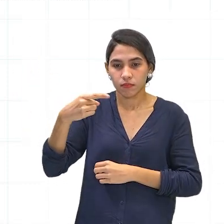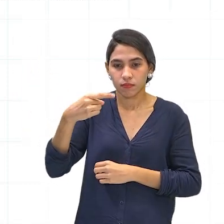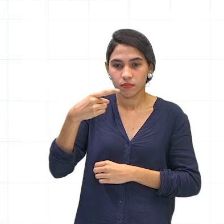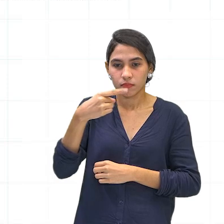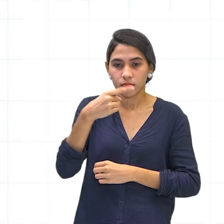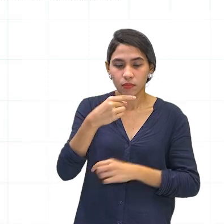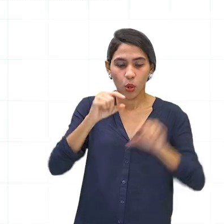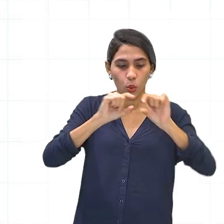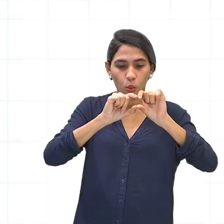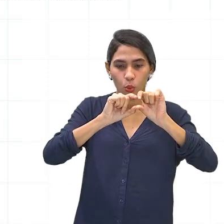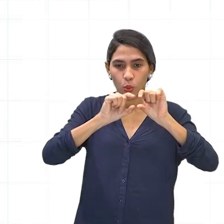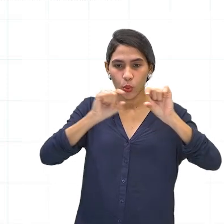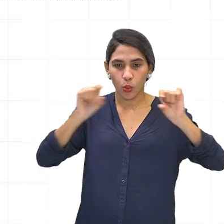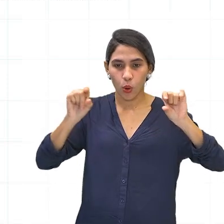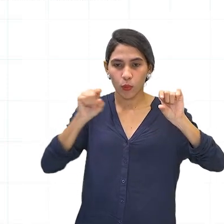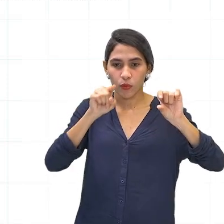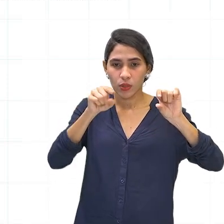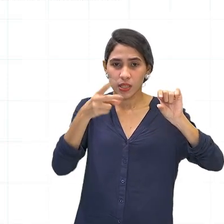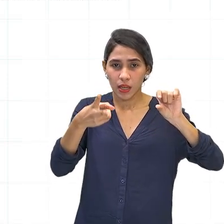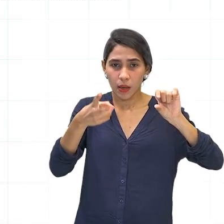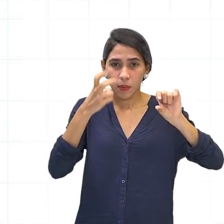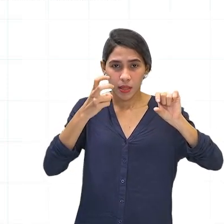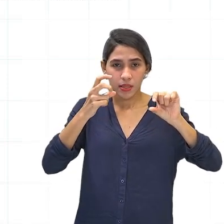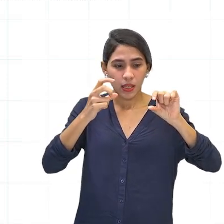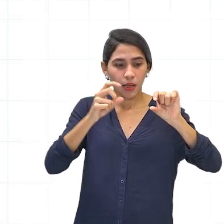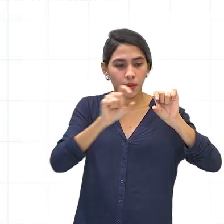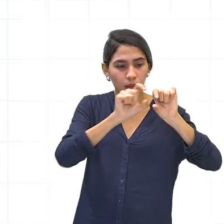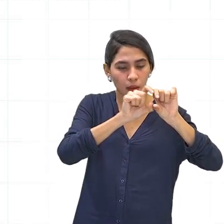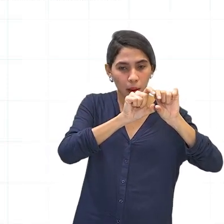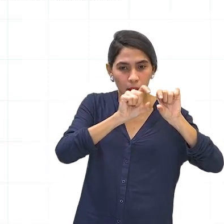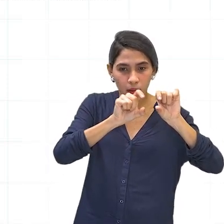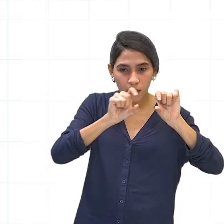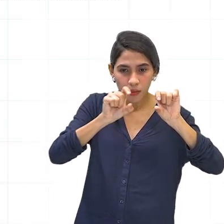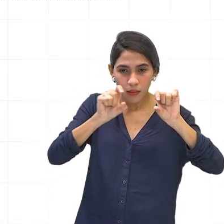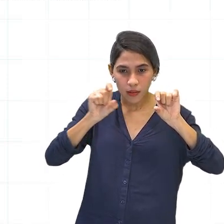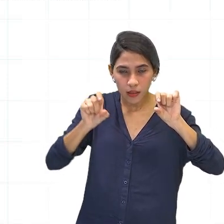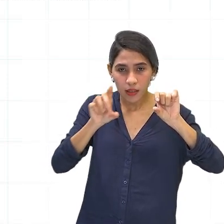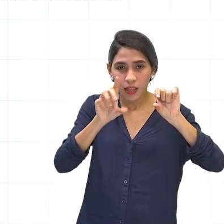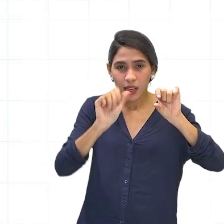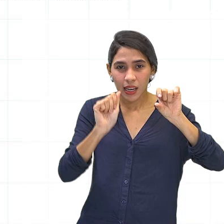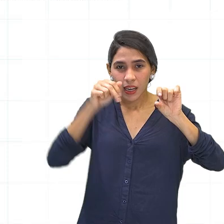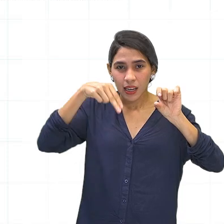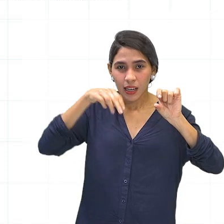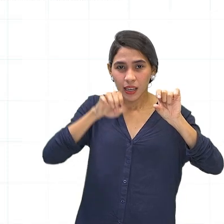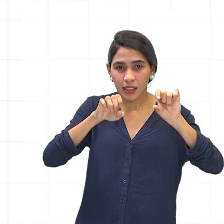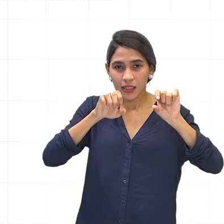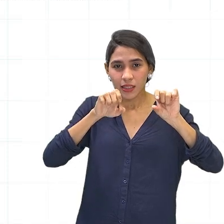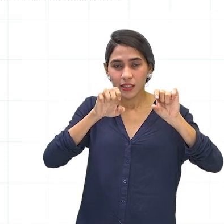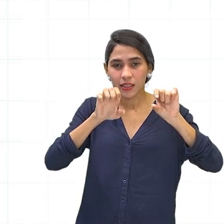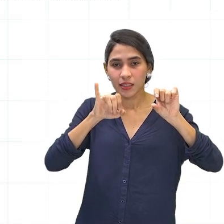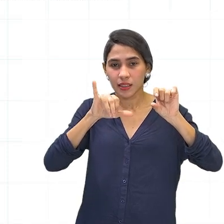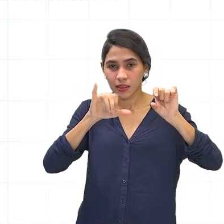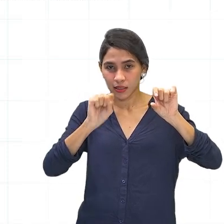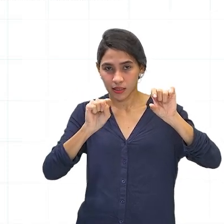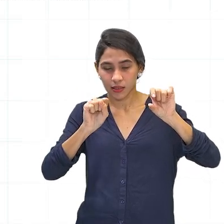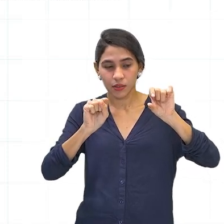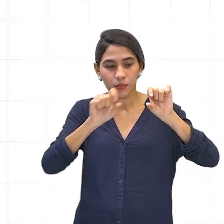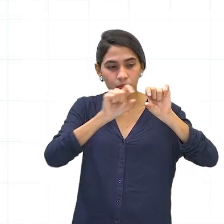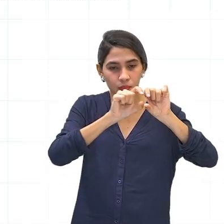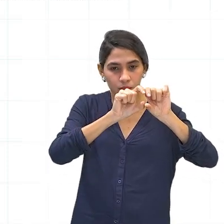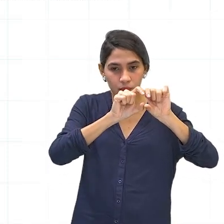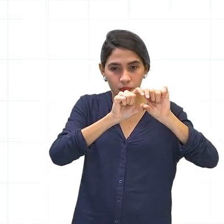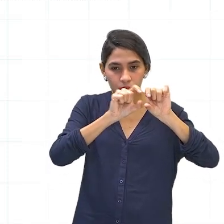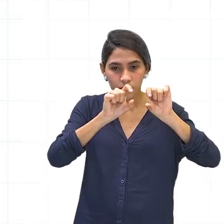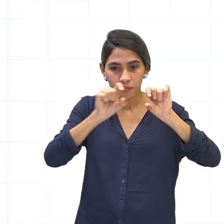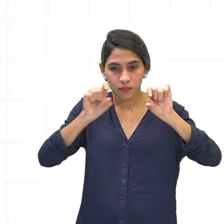o corpo dela, você observa que vai ser todo dividido, né, como se fosse a união de vários anéis constituindo o corpo